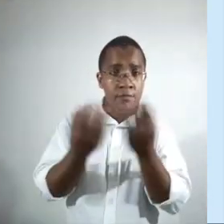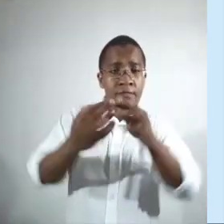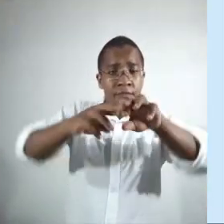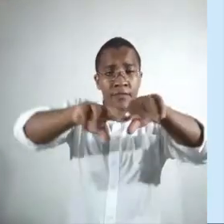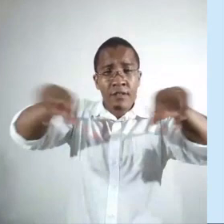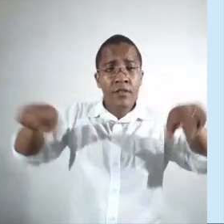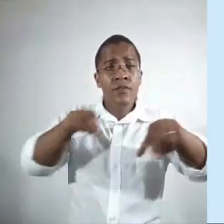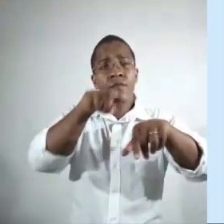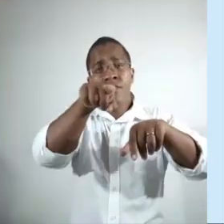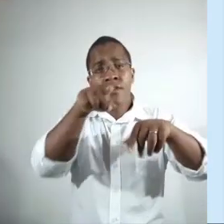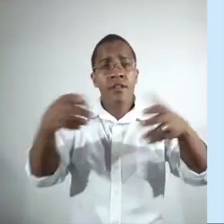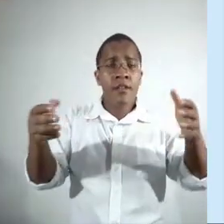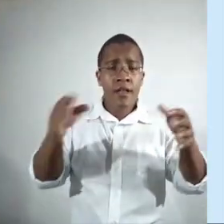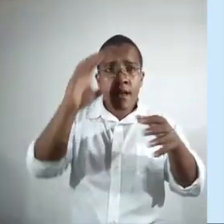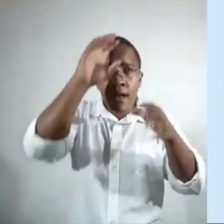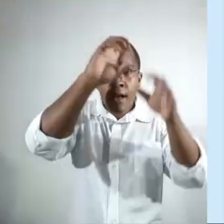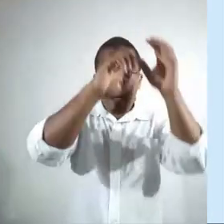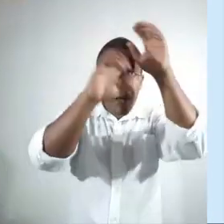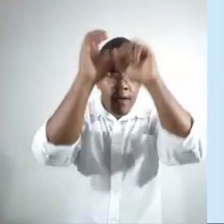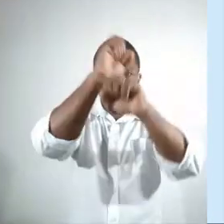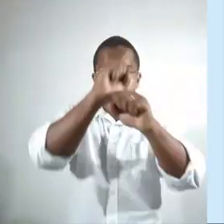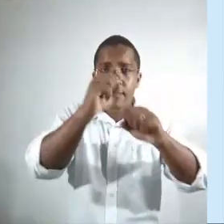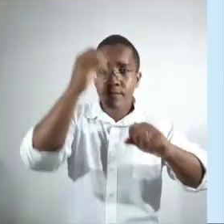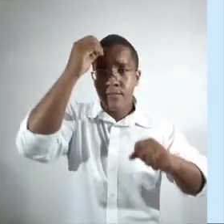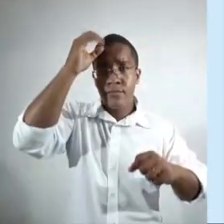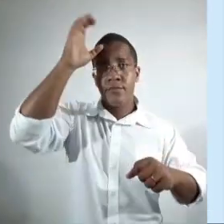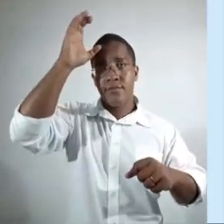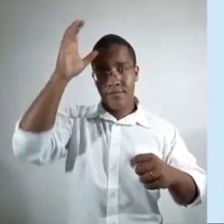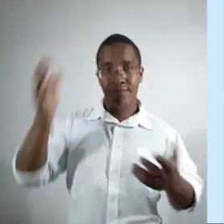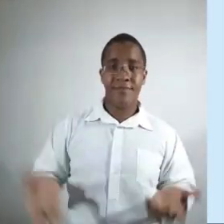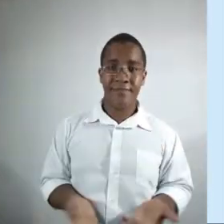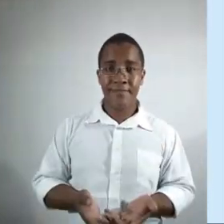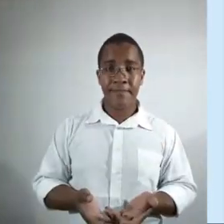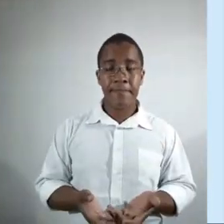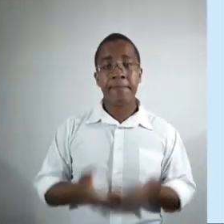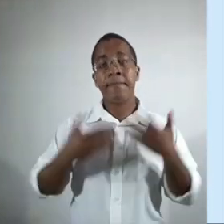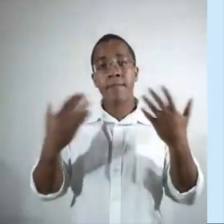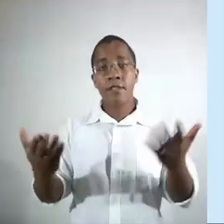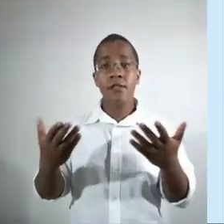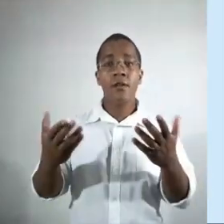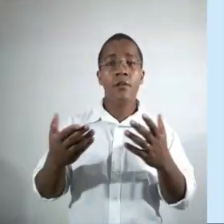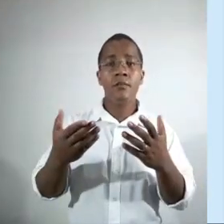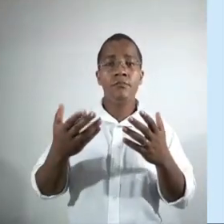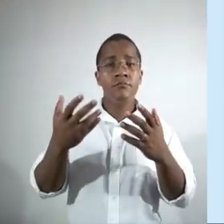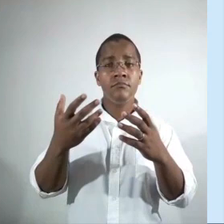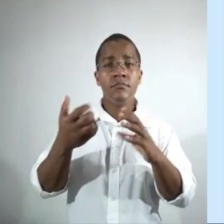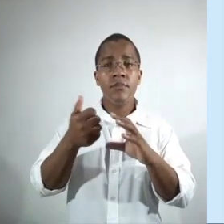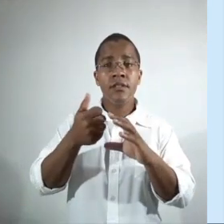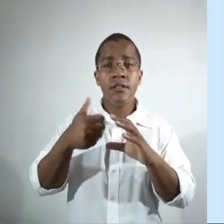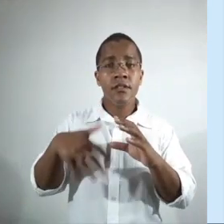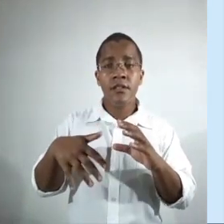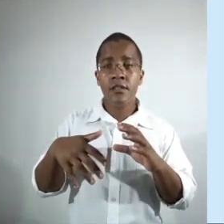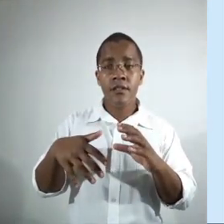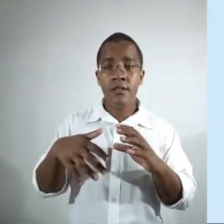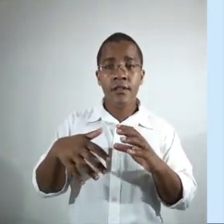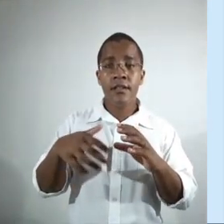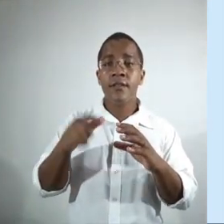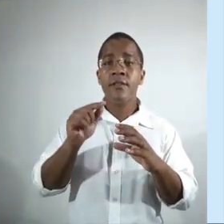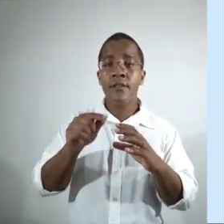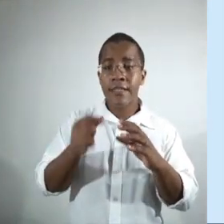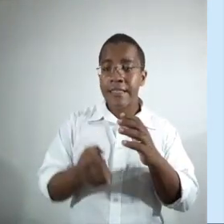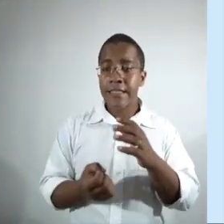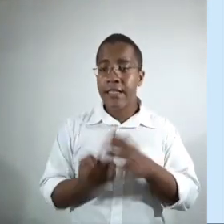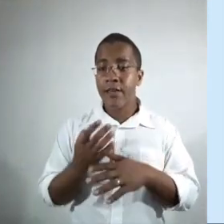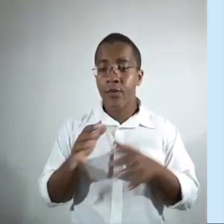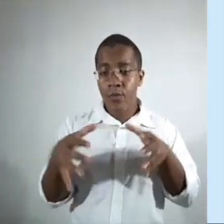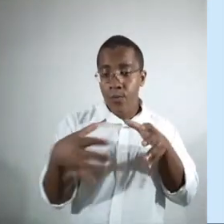família. Então é a fase que você está aprendendo também. Então é comum nessa fase criarem-se as tribos, que é